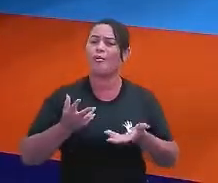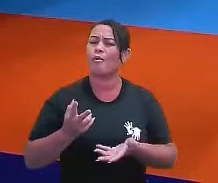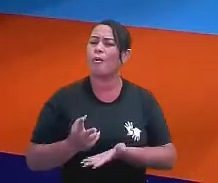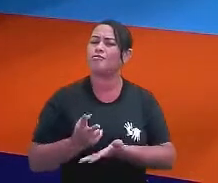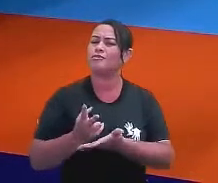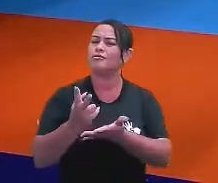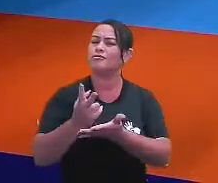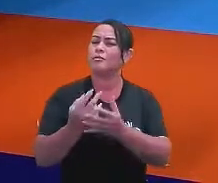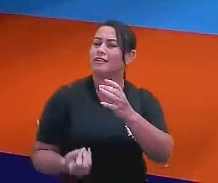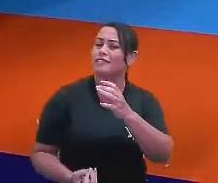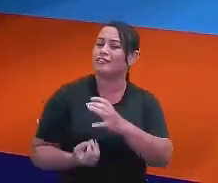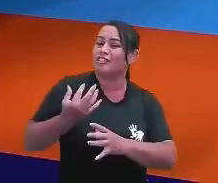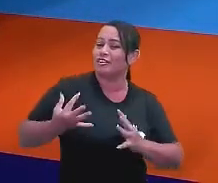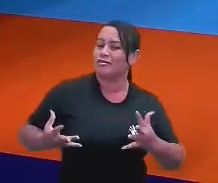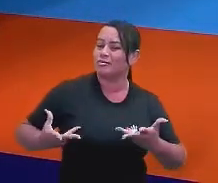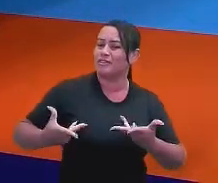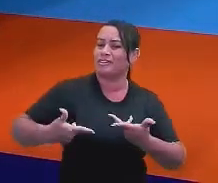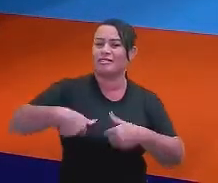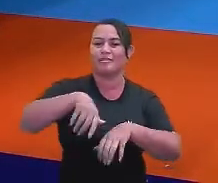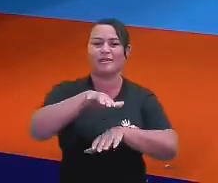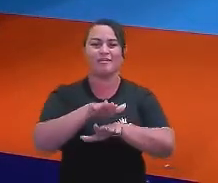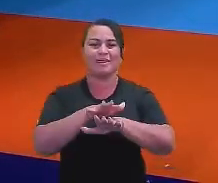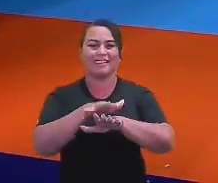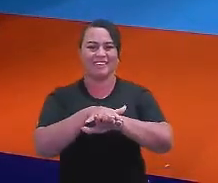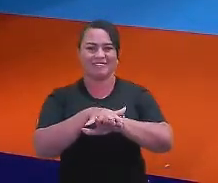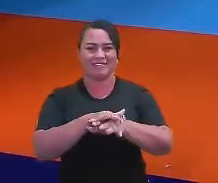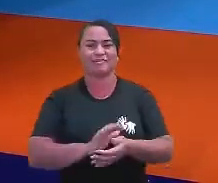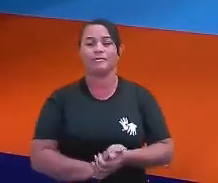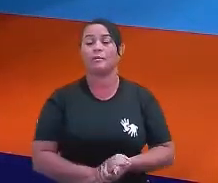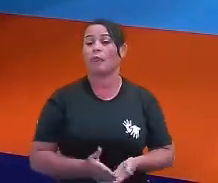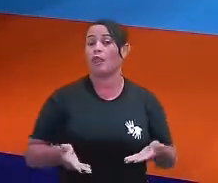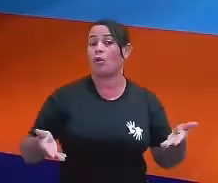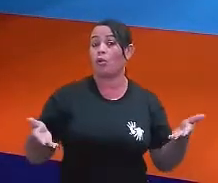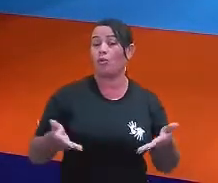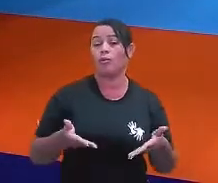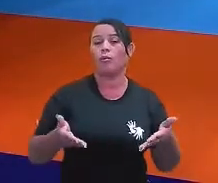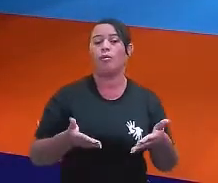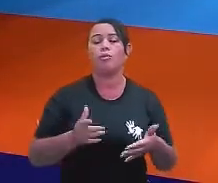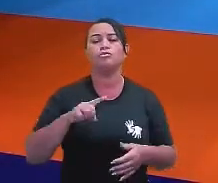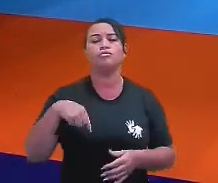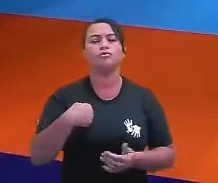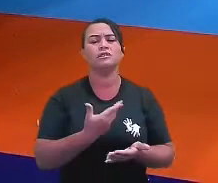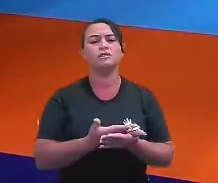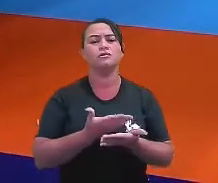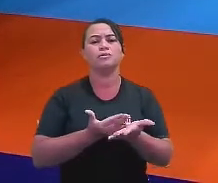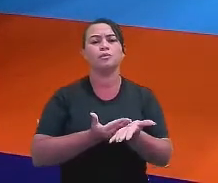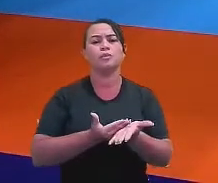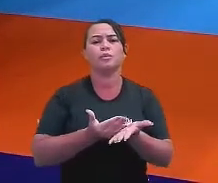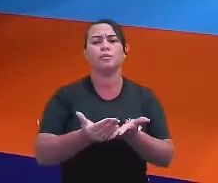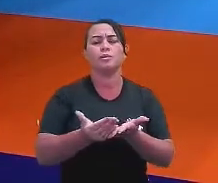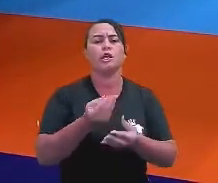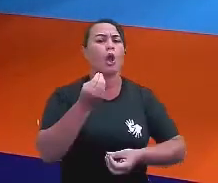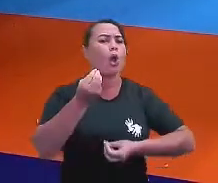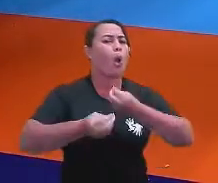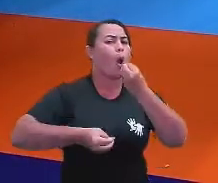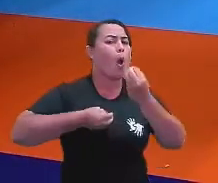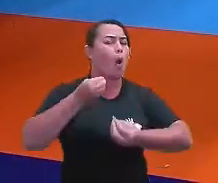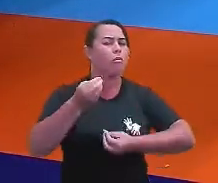continuar desvendando os mistérios da matemática. E hoje, nossa aula vai iniciar de uma